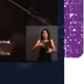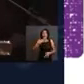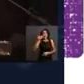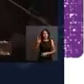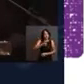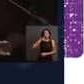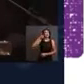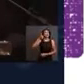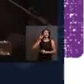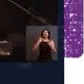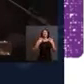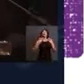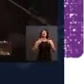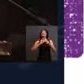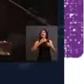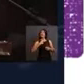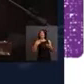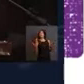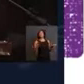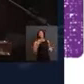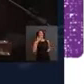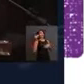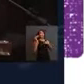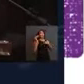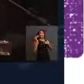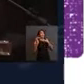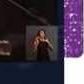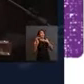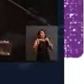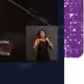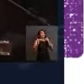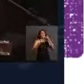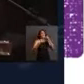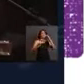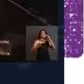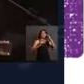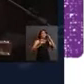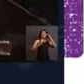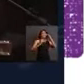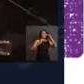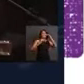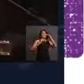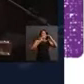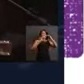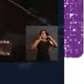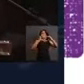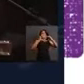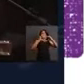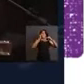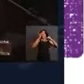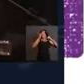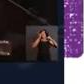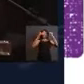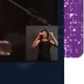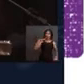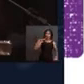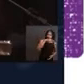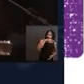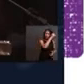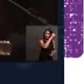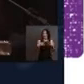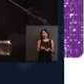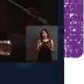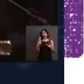resultados? E o que eu posso fazer para esses resultados ficarem ainda melhores? Qual é a minha turma que tem os resultados